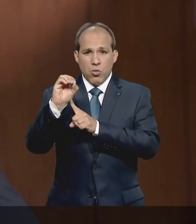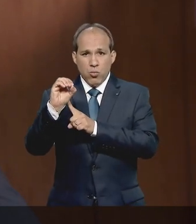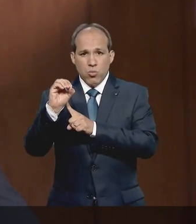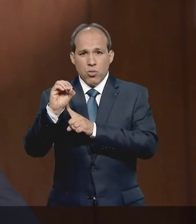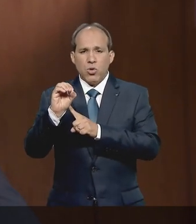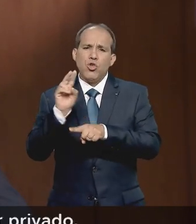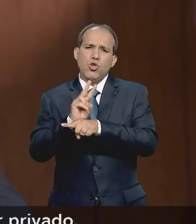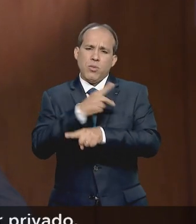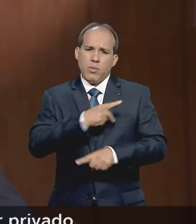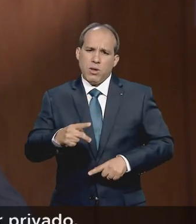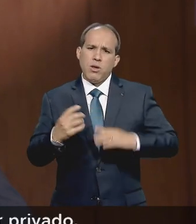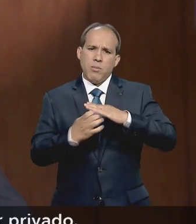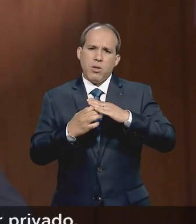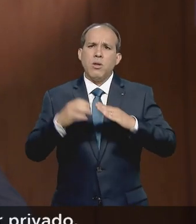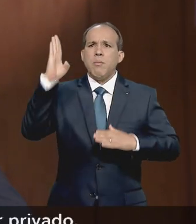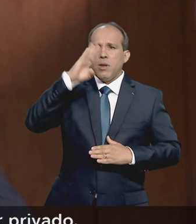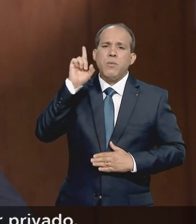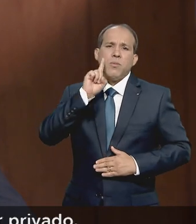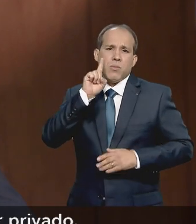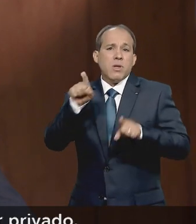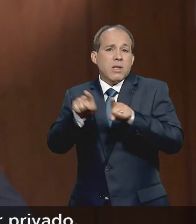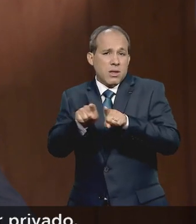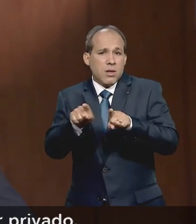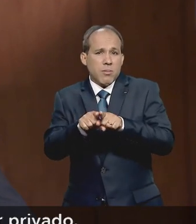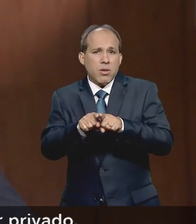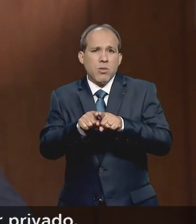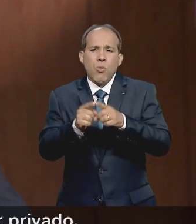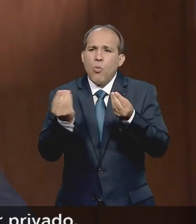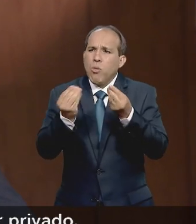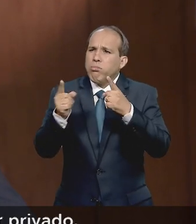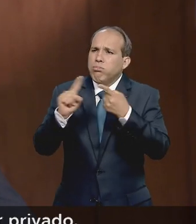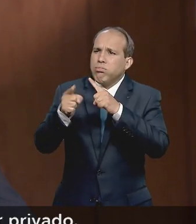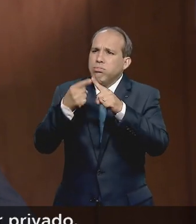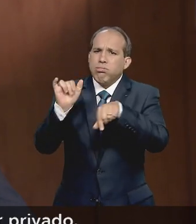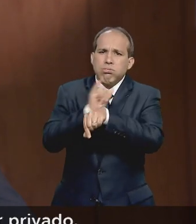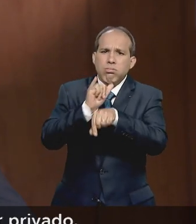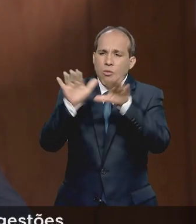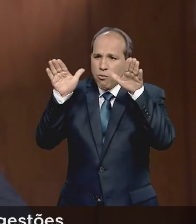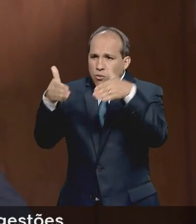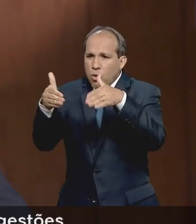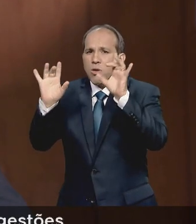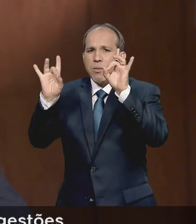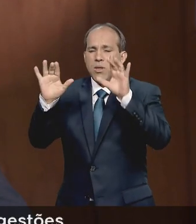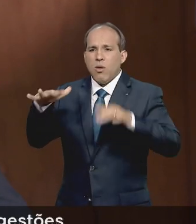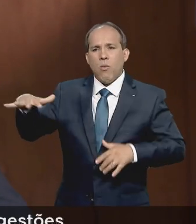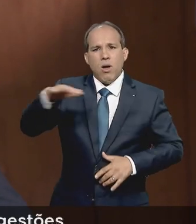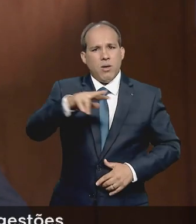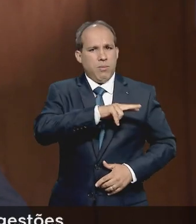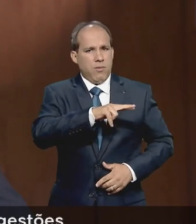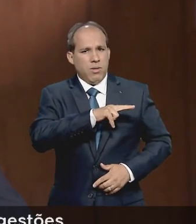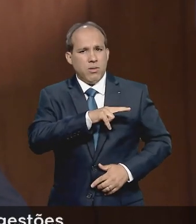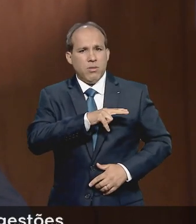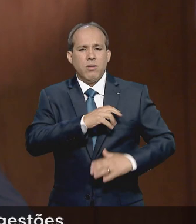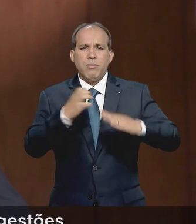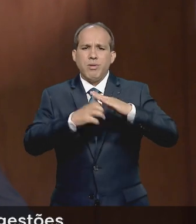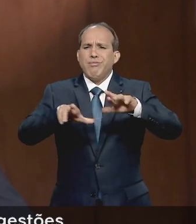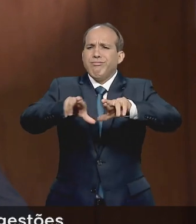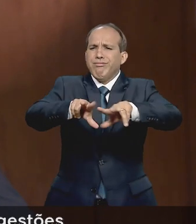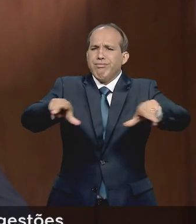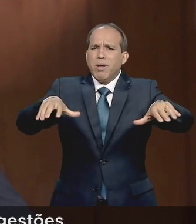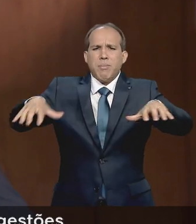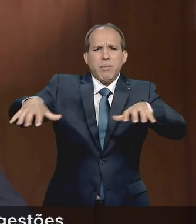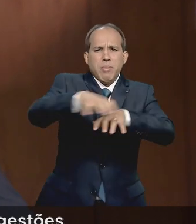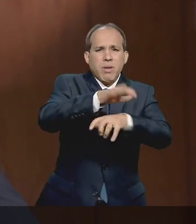o Brasil e Estados Unidos mecanismo de interrupção privilegiada com setor privado empresários de diversos setores